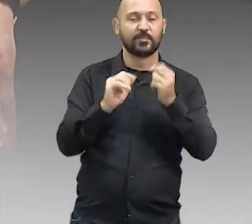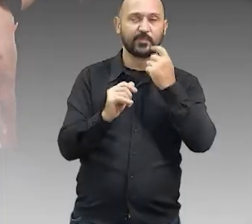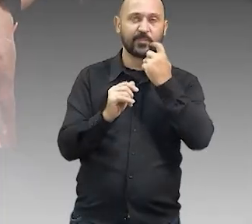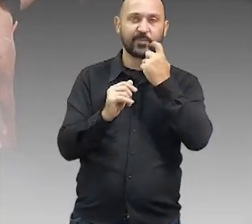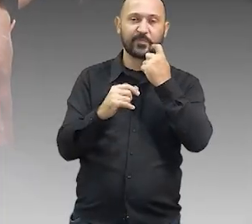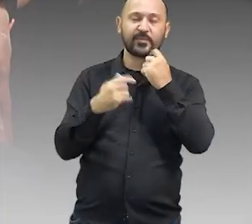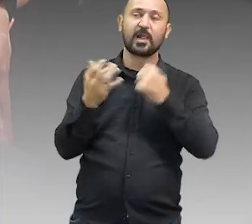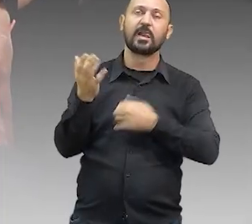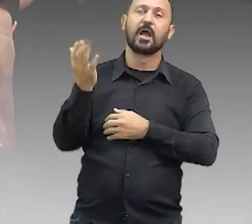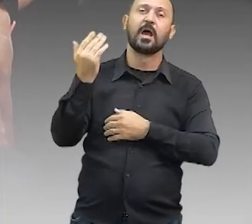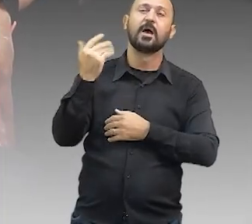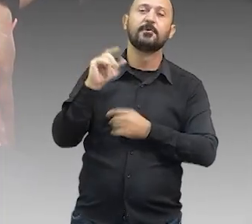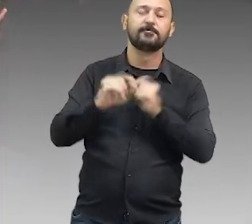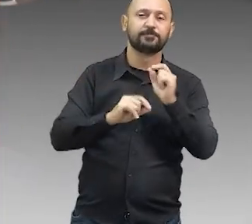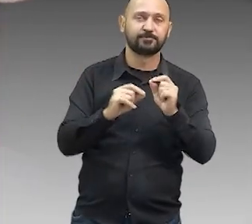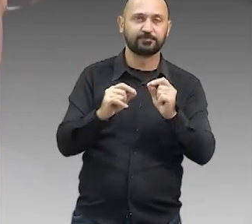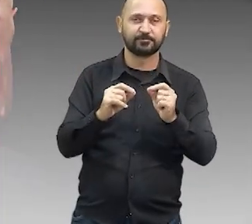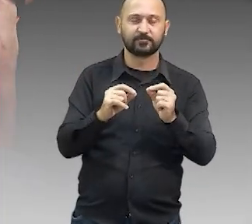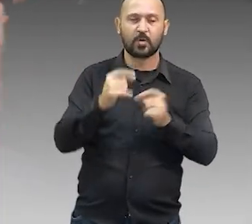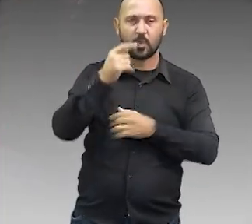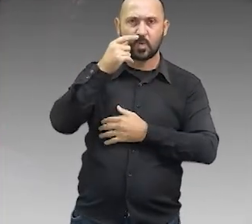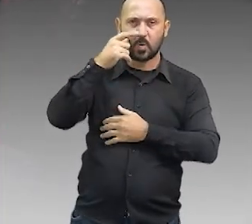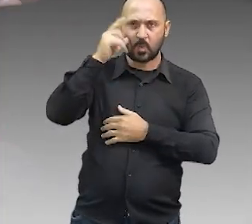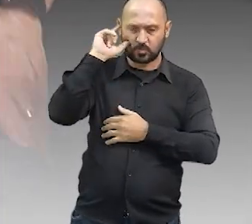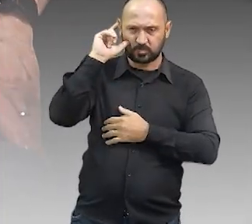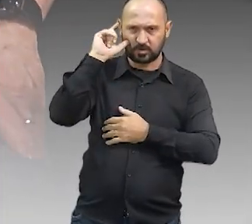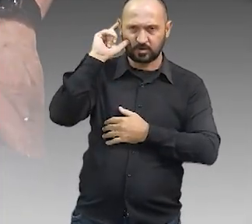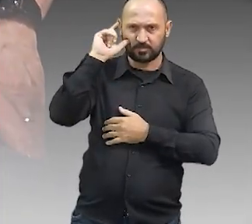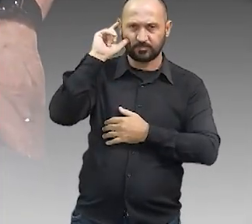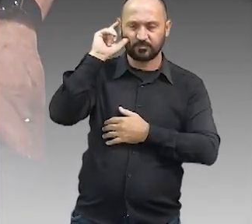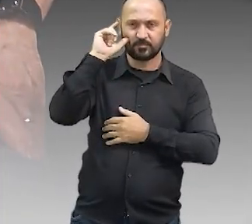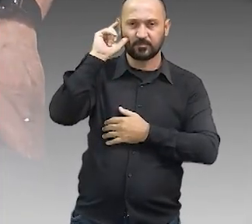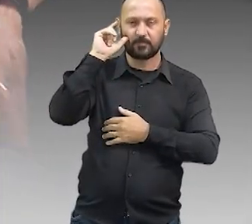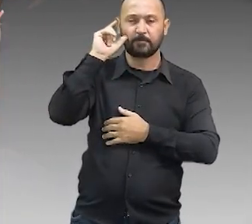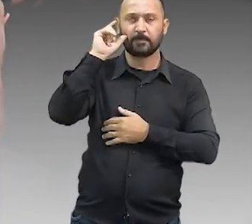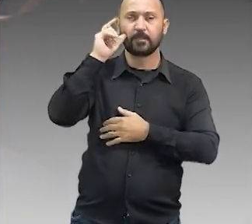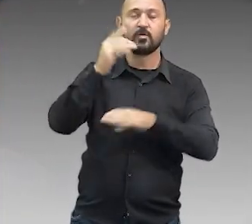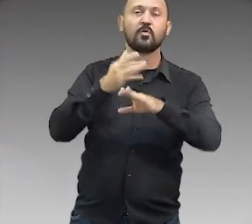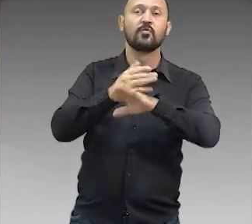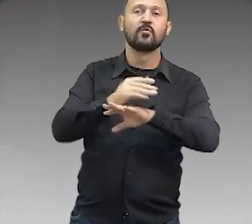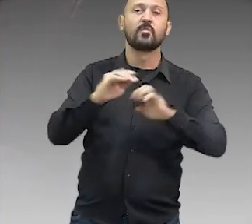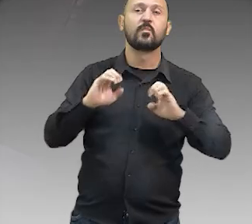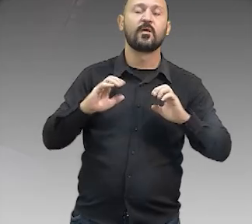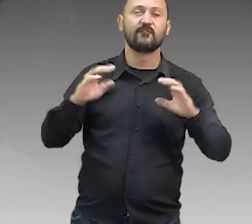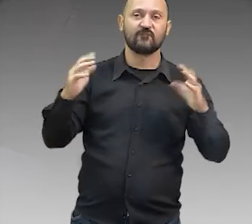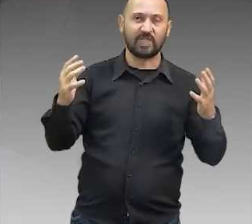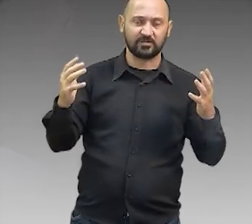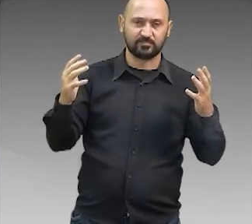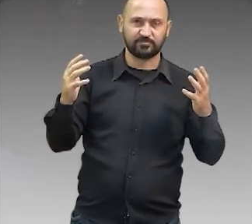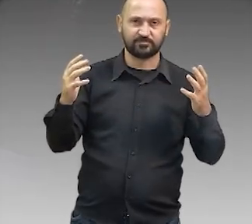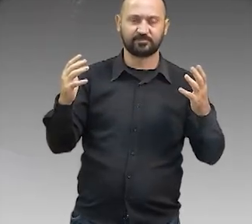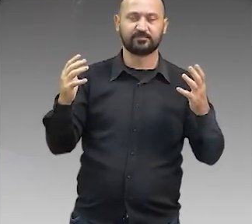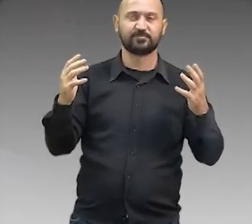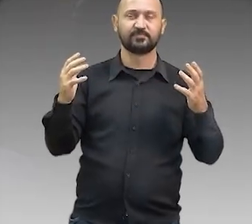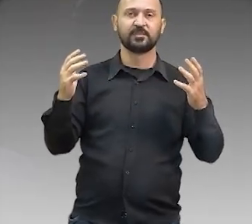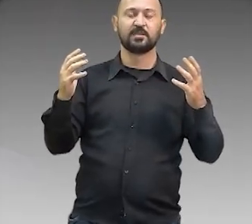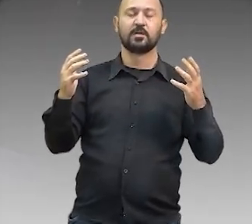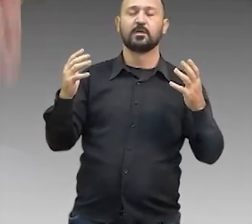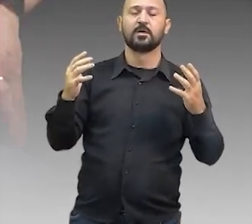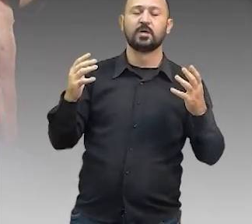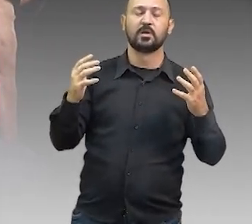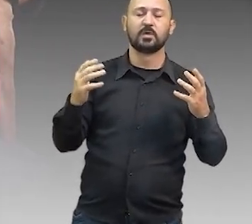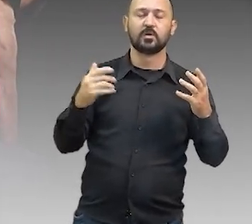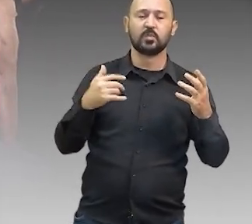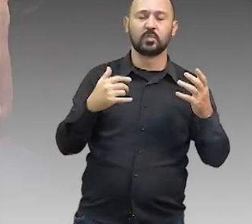eu tive num evento que um jornalista lá me disse, comentou